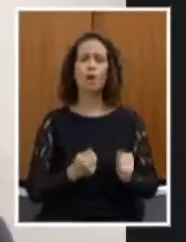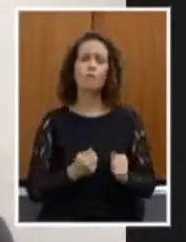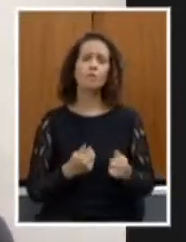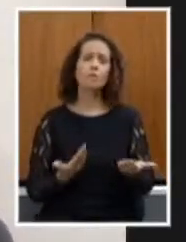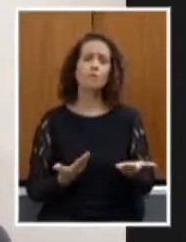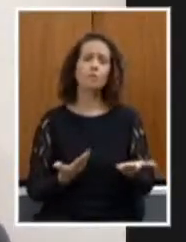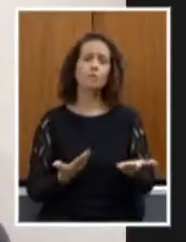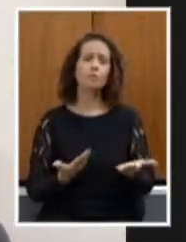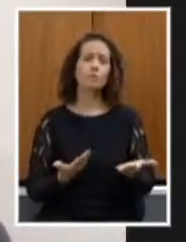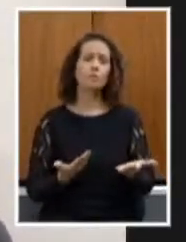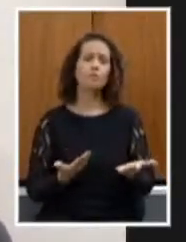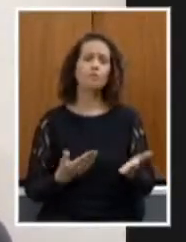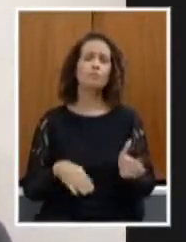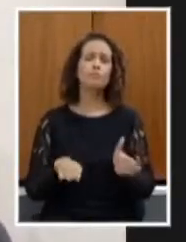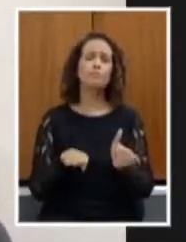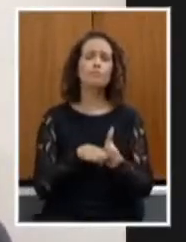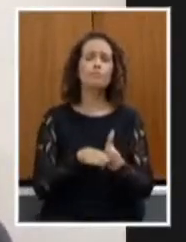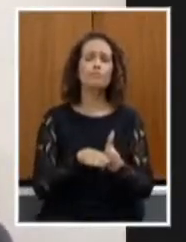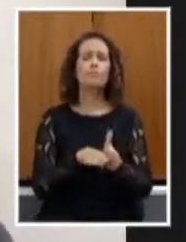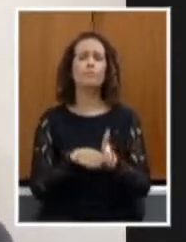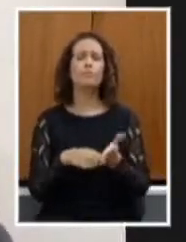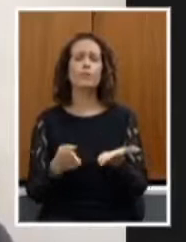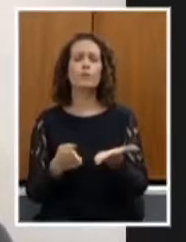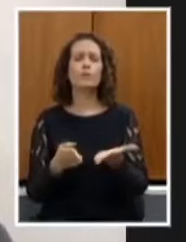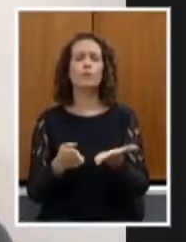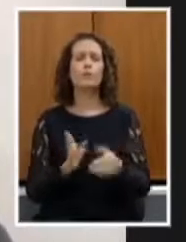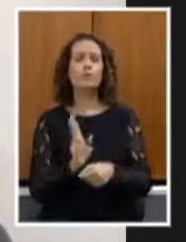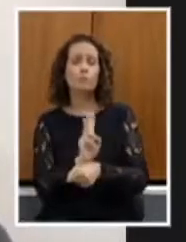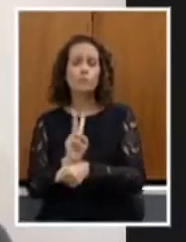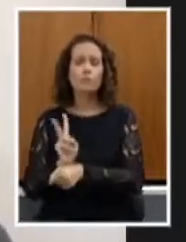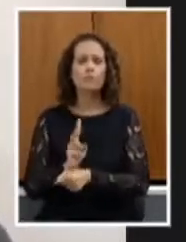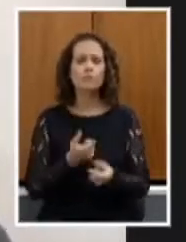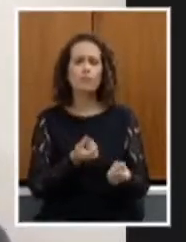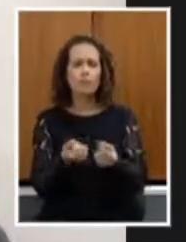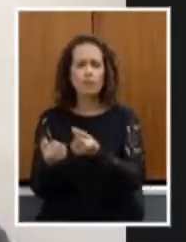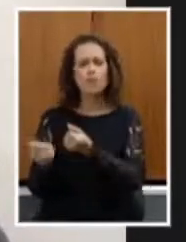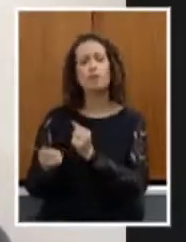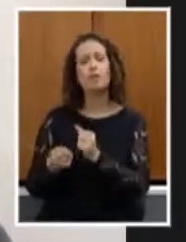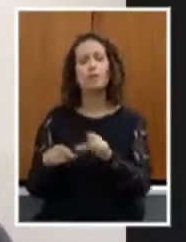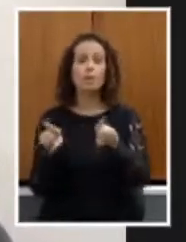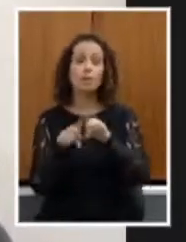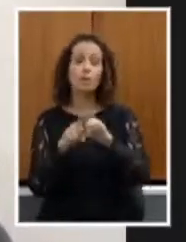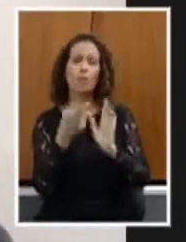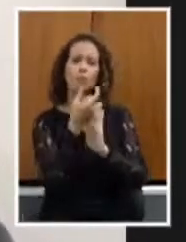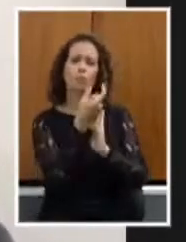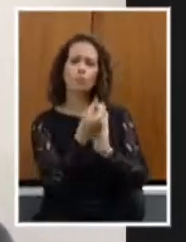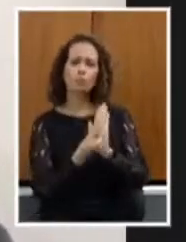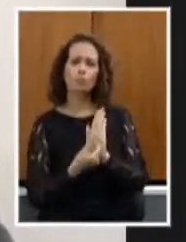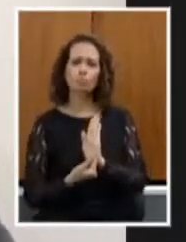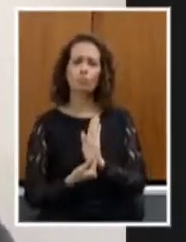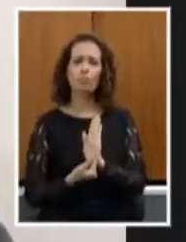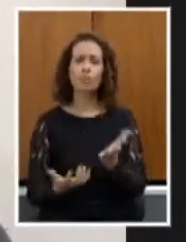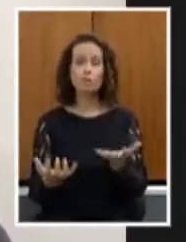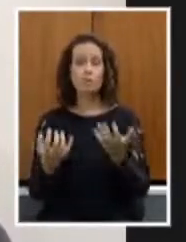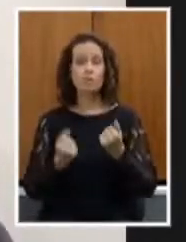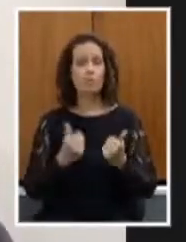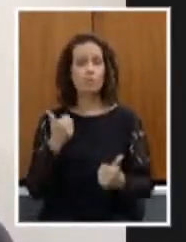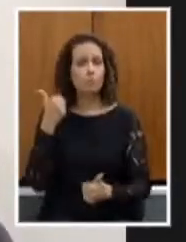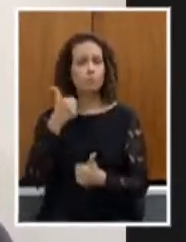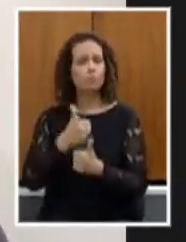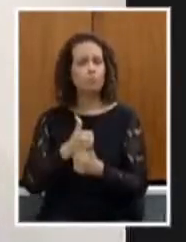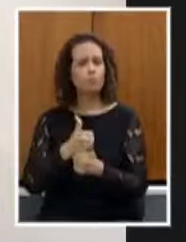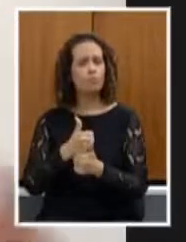chega na Comissão de Fiscalização Financeira e Orçamentária, recebeu um substitutivo,